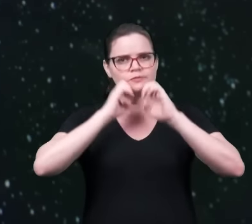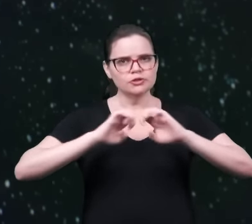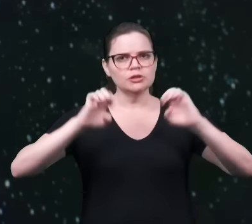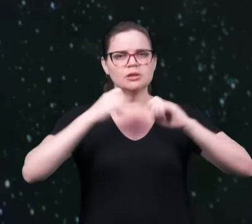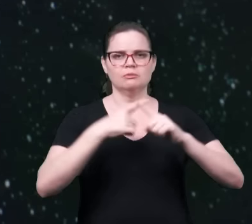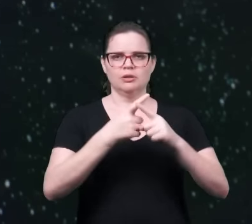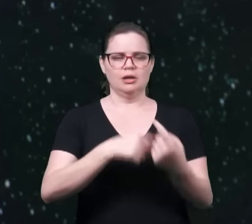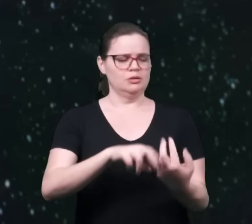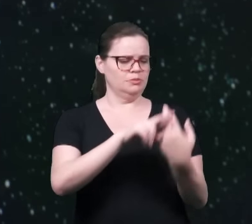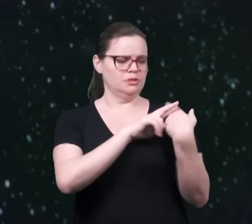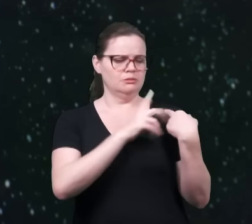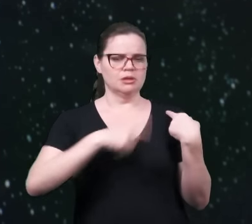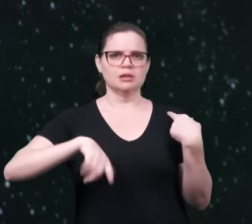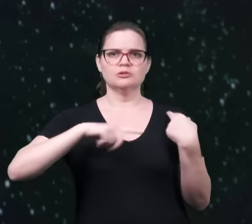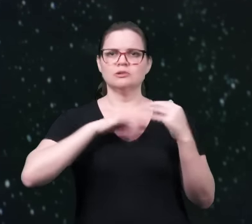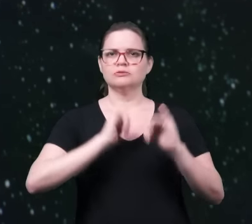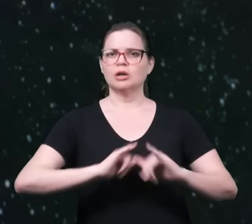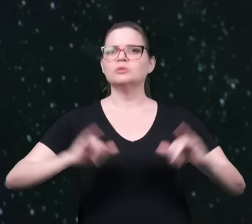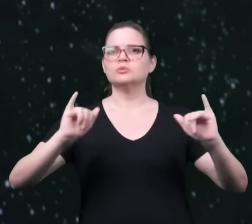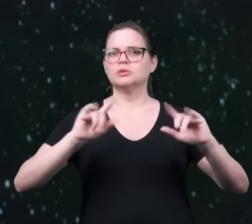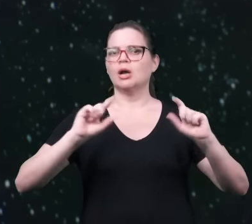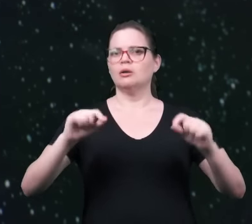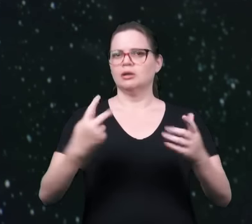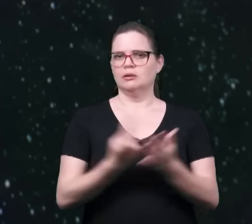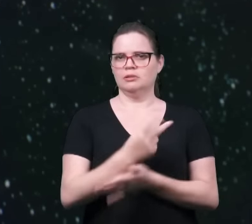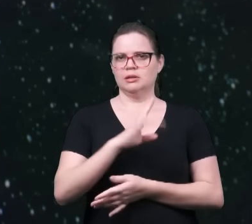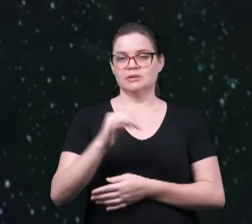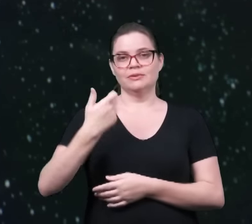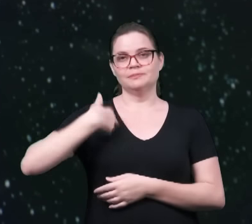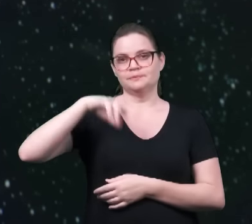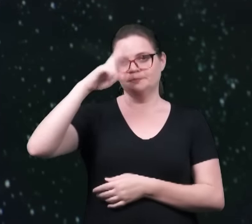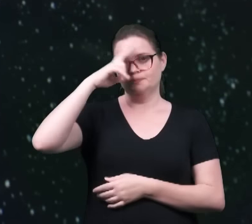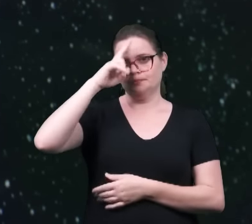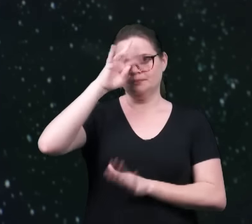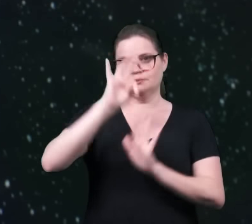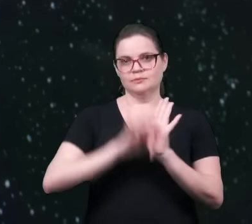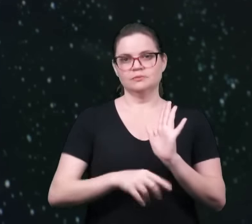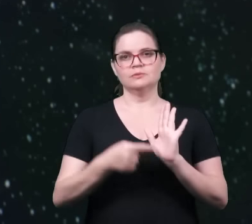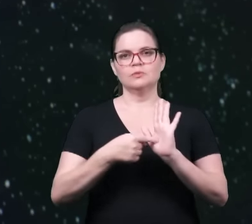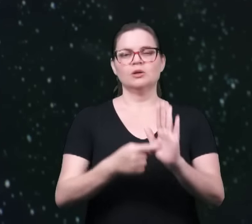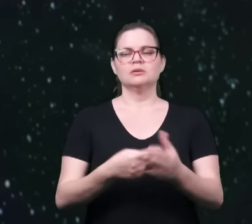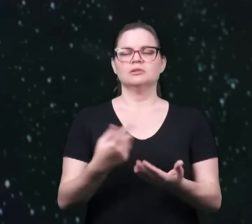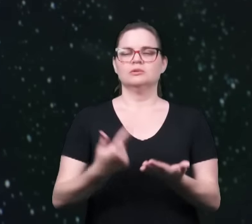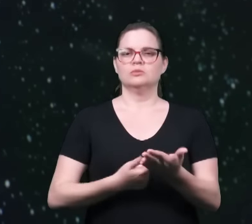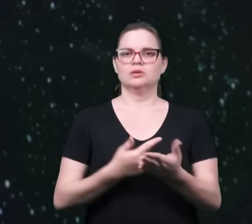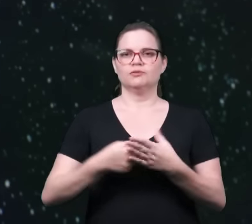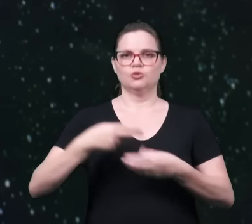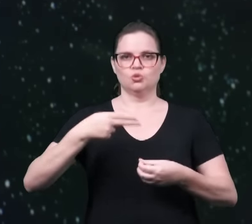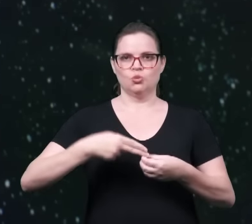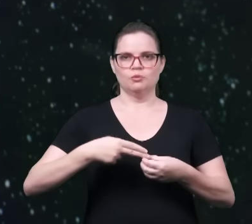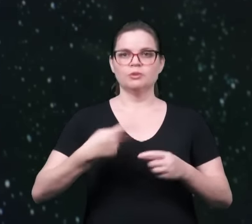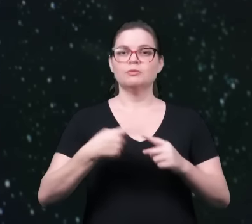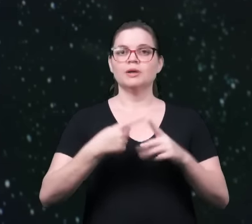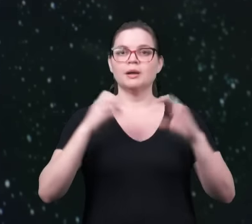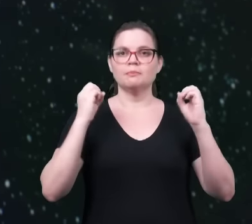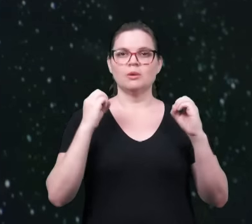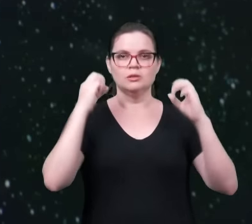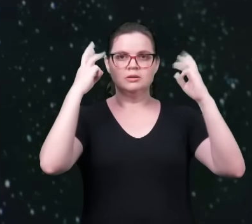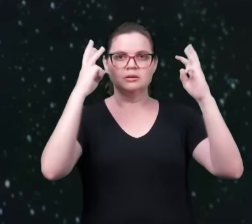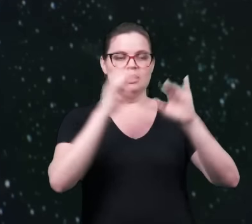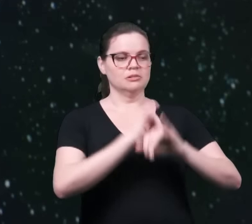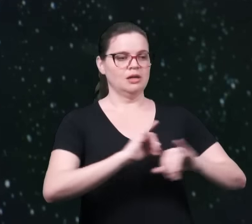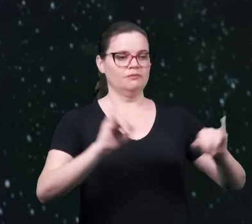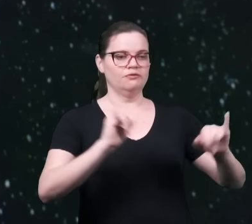Senhor para anunciar aquilo que vem. Eu me lembrei de um texto que está em Números, quando Moisés traz para o povo, principalmente